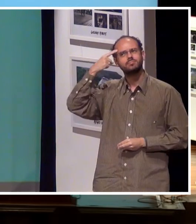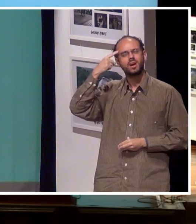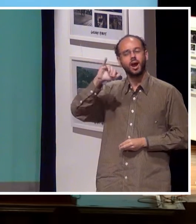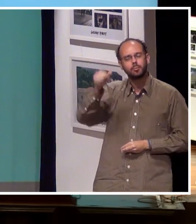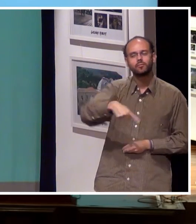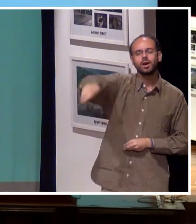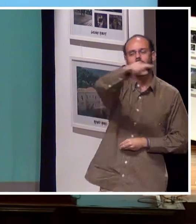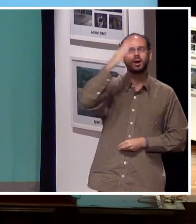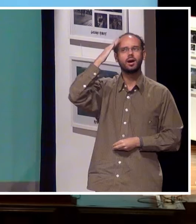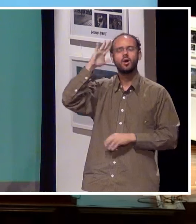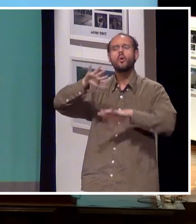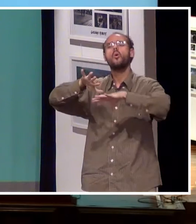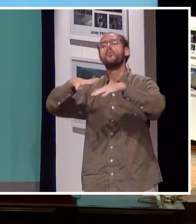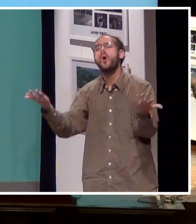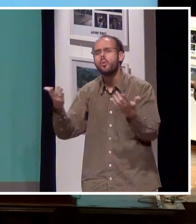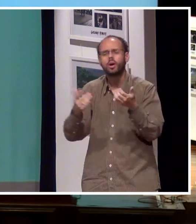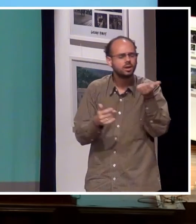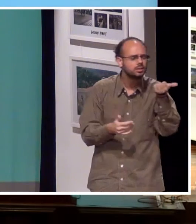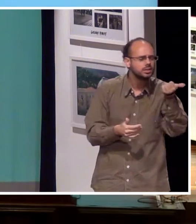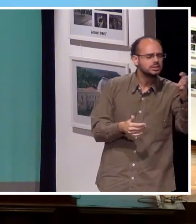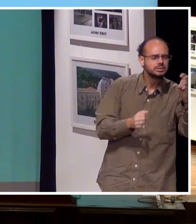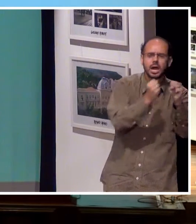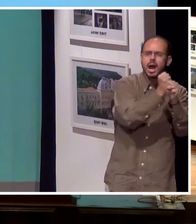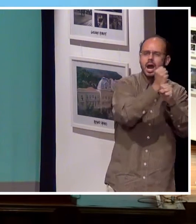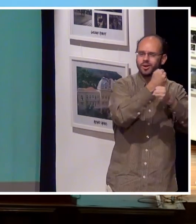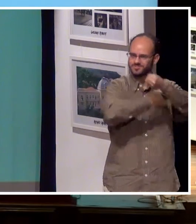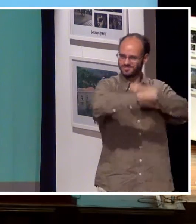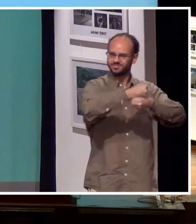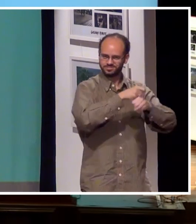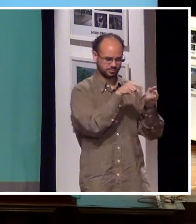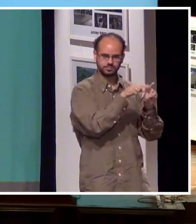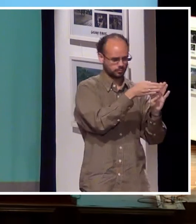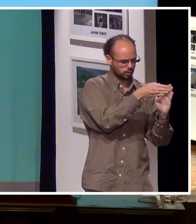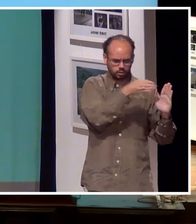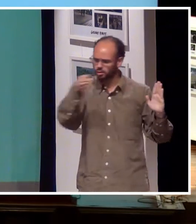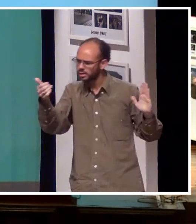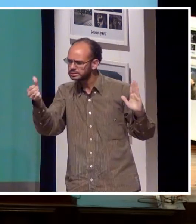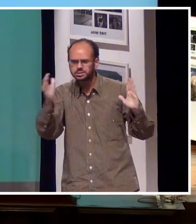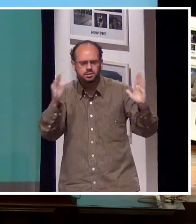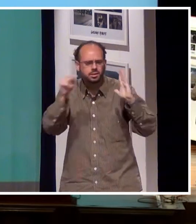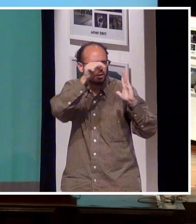gente mensurar, né, detalhar tudo isso. Mas de 15 anos